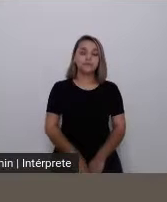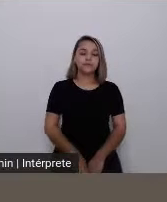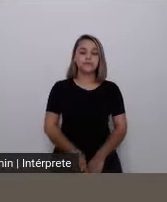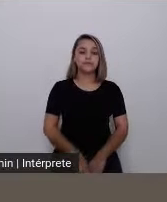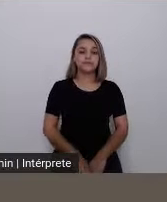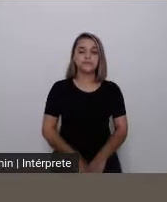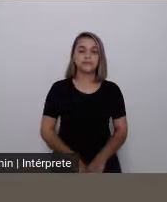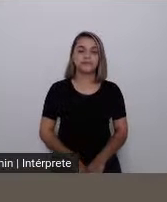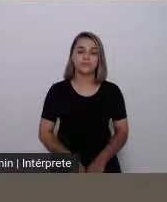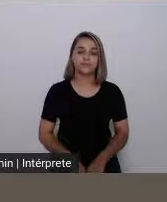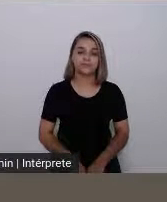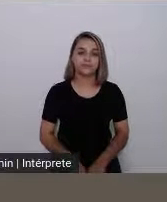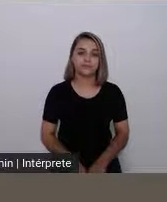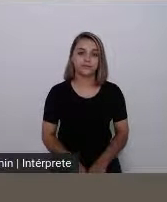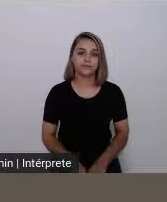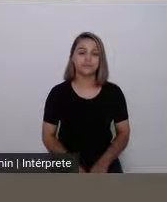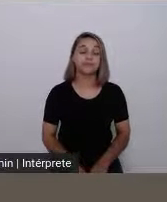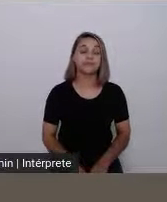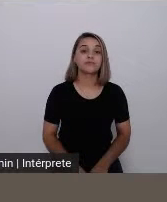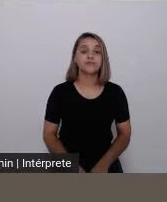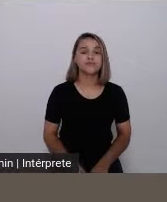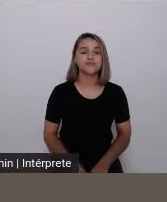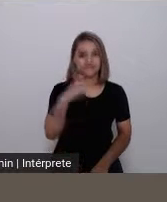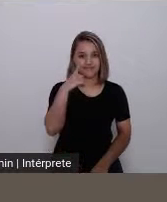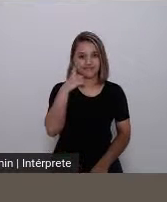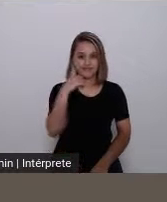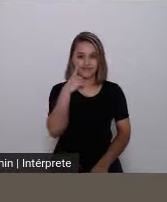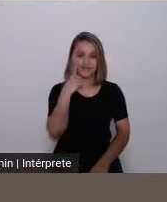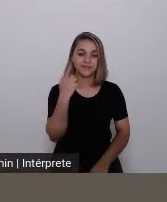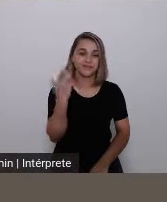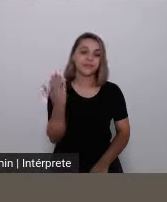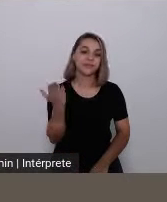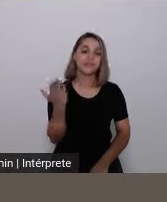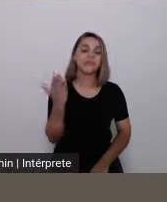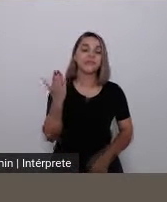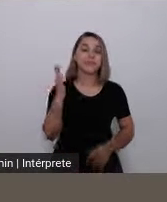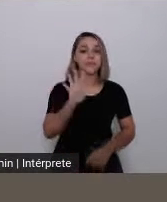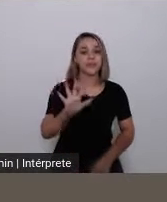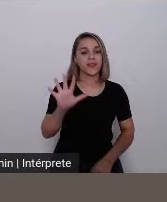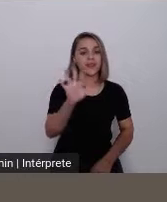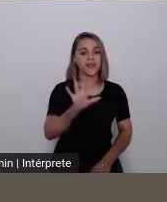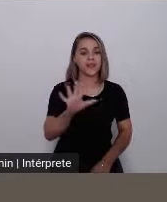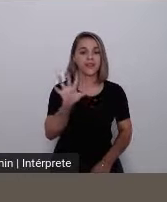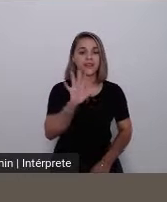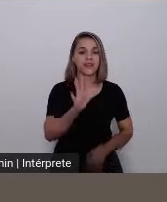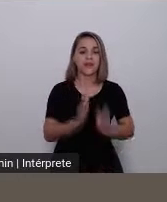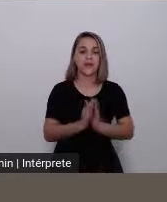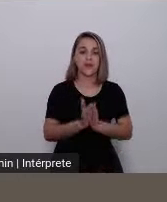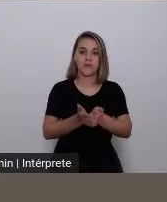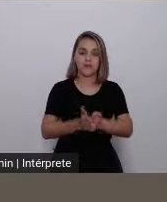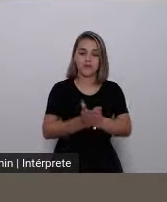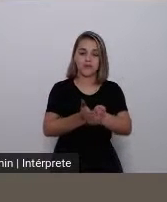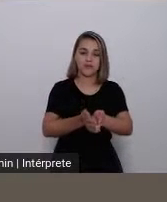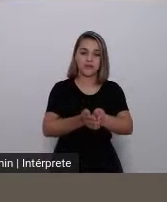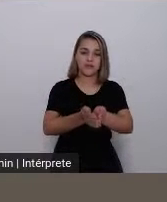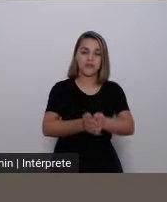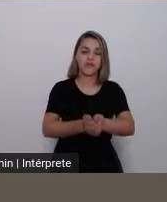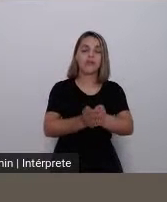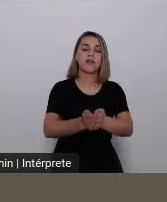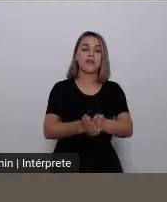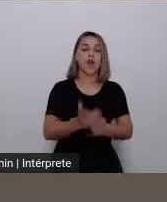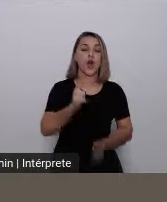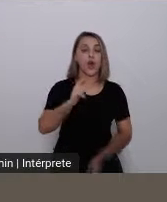Outra imagem que eu trouxe é essa também, de novo, a bordo de um transatlântico, dessa vez o navio